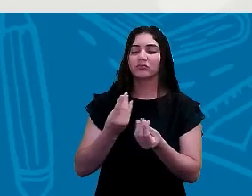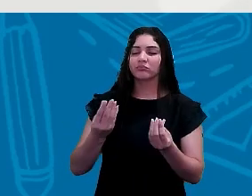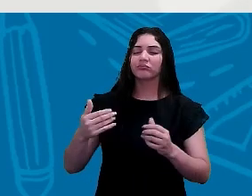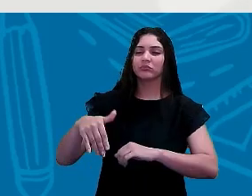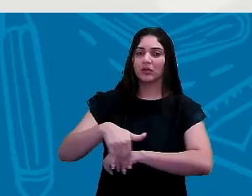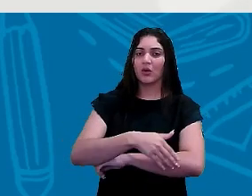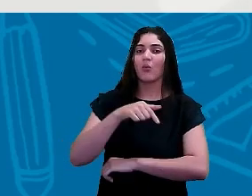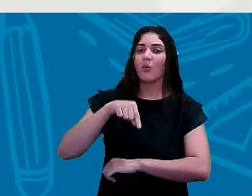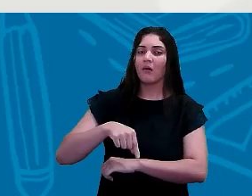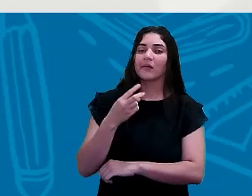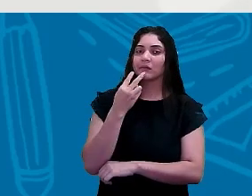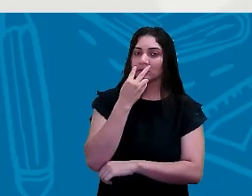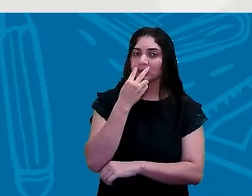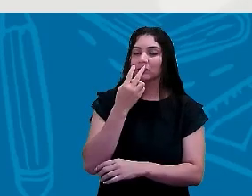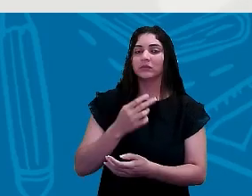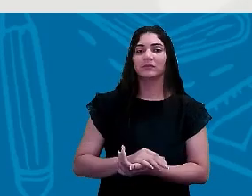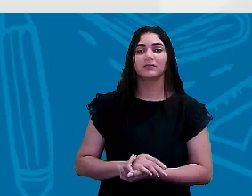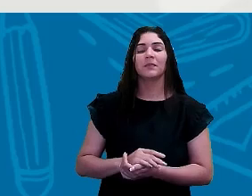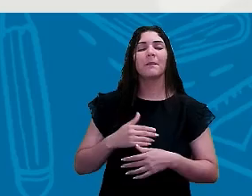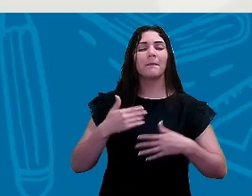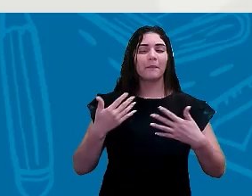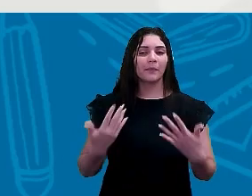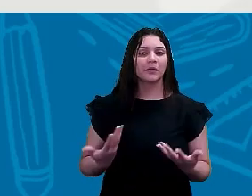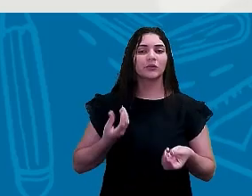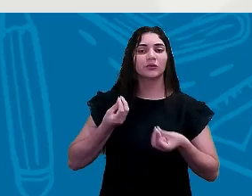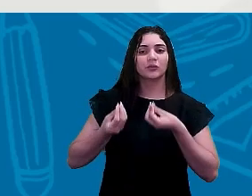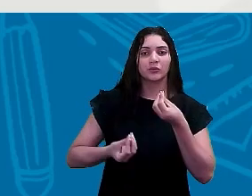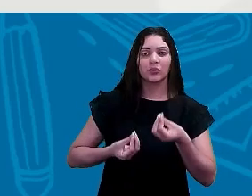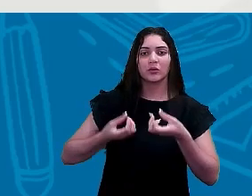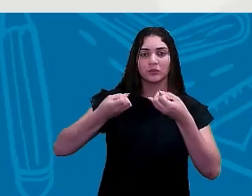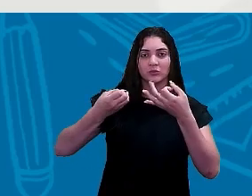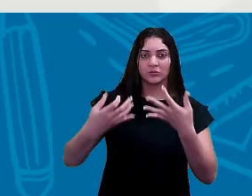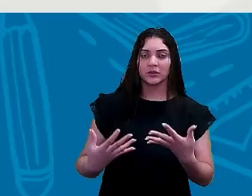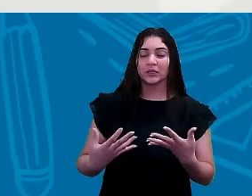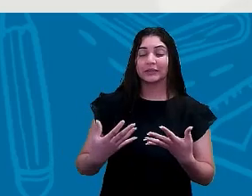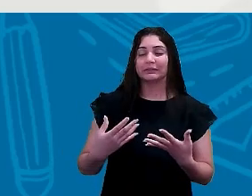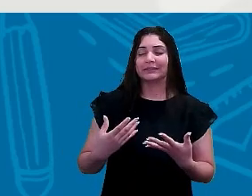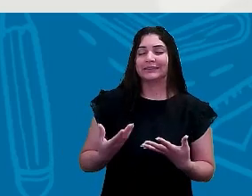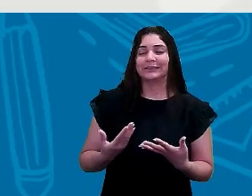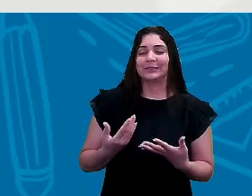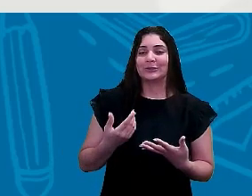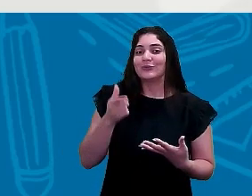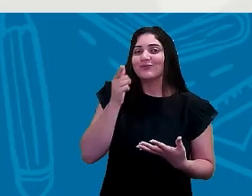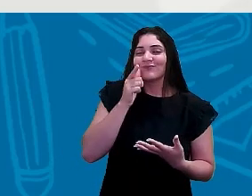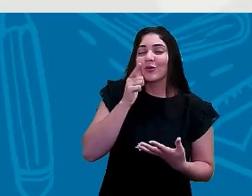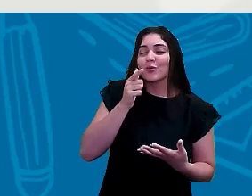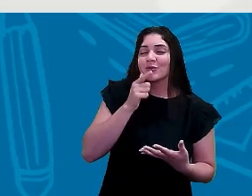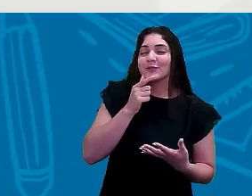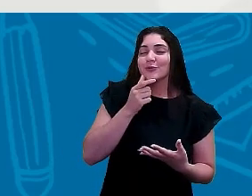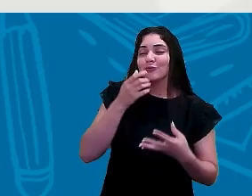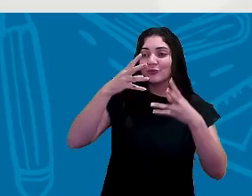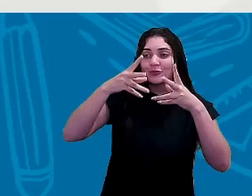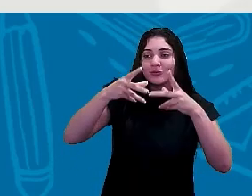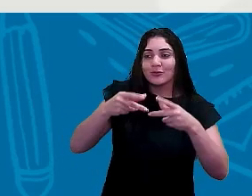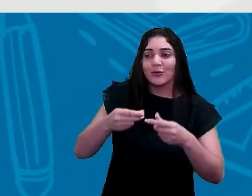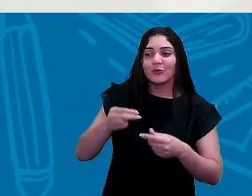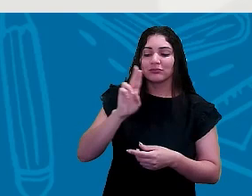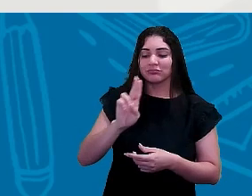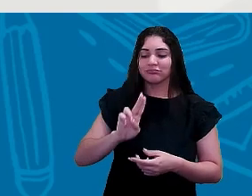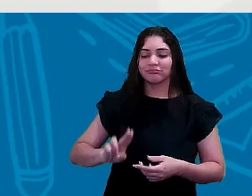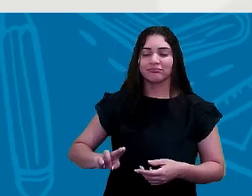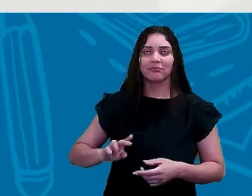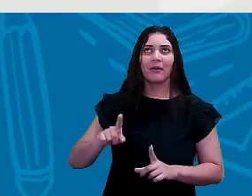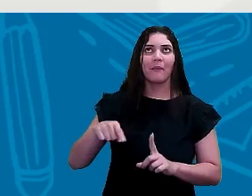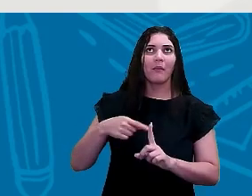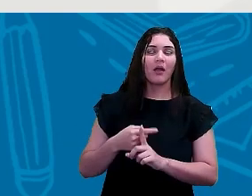rua aqui em Vitória. Mas assim, como eu falei para vocês, não daria para eu colocar todas, senão eu ia passar mais de hora aqui falando o